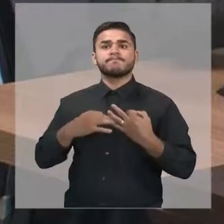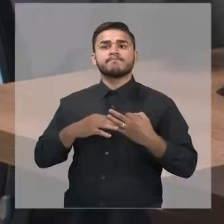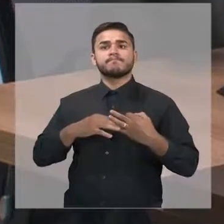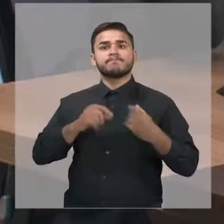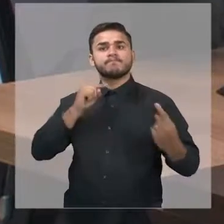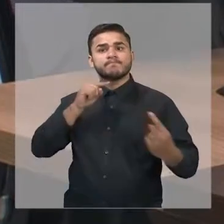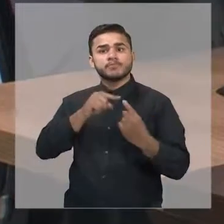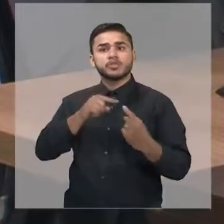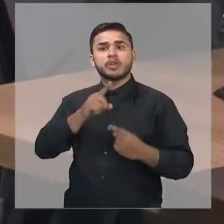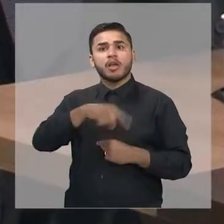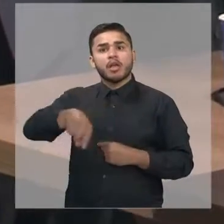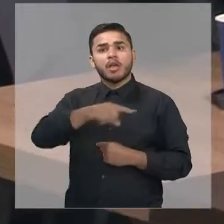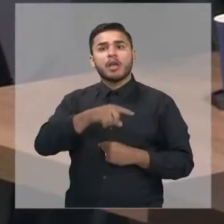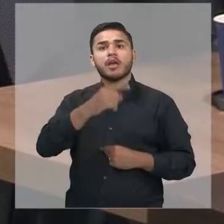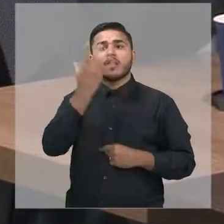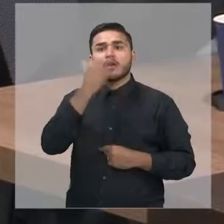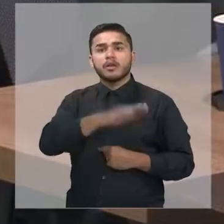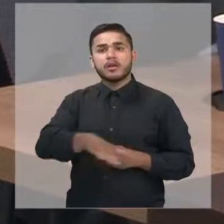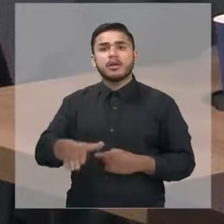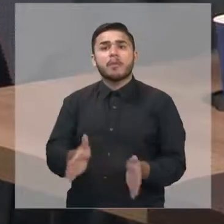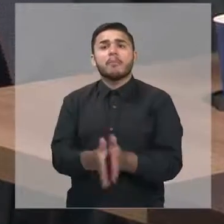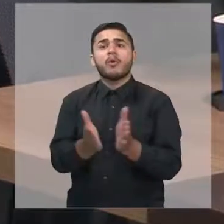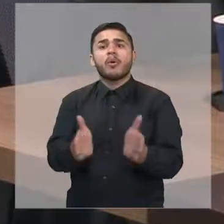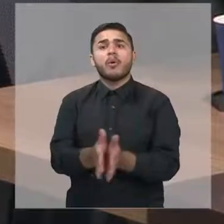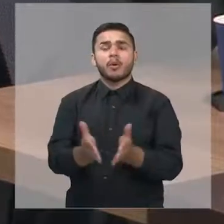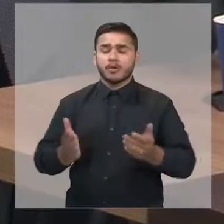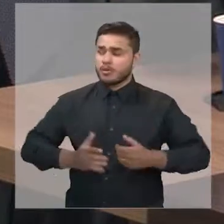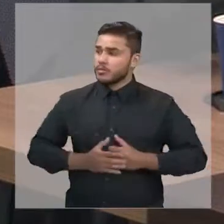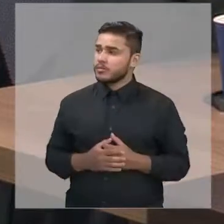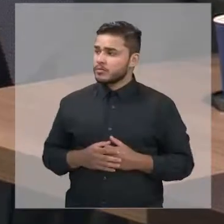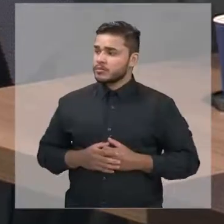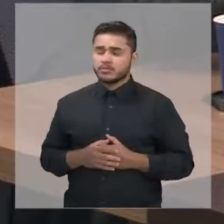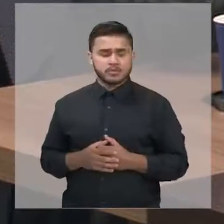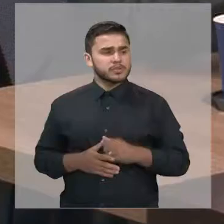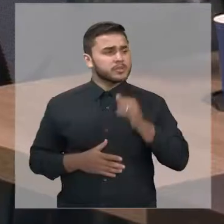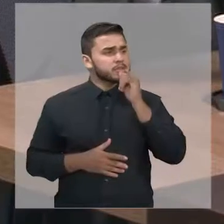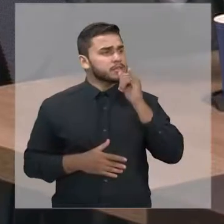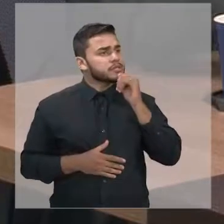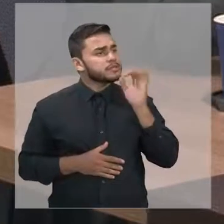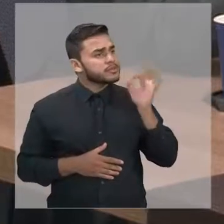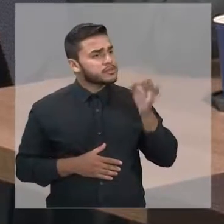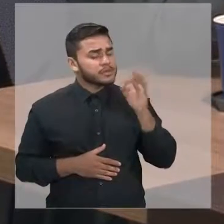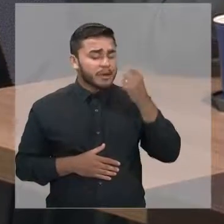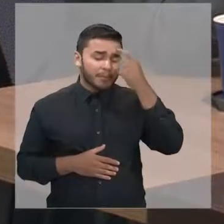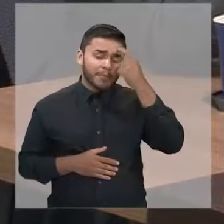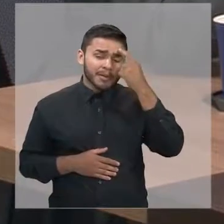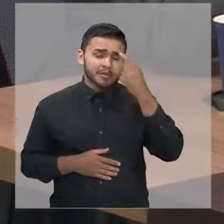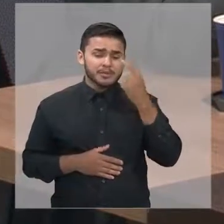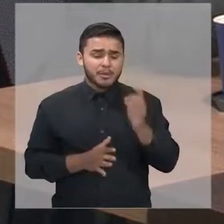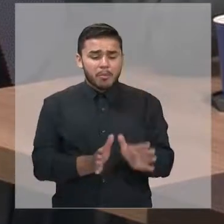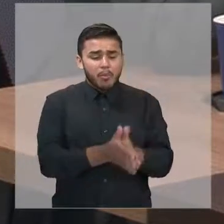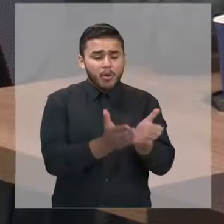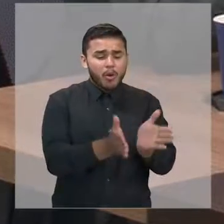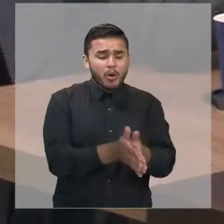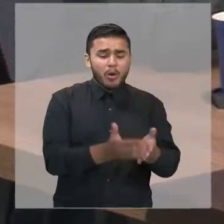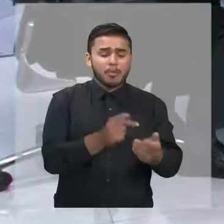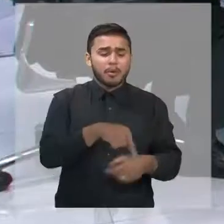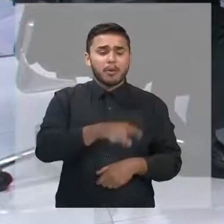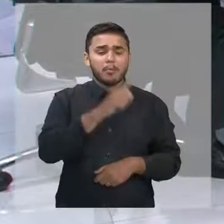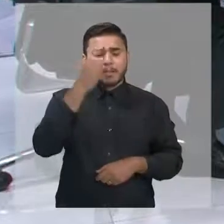sonhos, daqueles indivíduos que planejam uma boa qualidade de vida, porque ele vem com essa origem. A gente não mistura isso. Professor